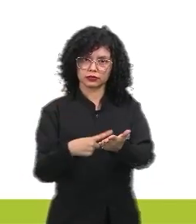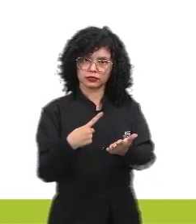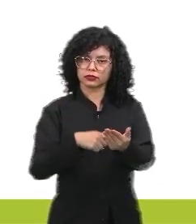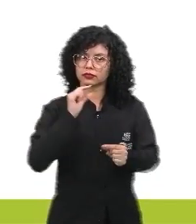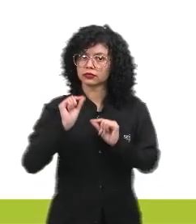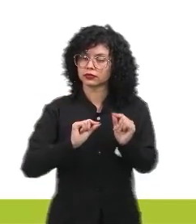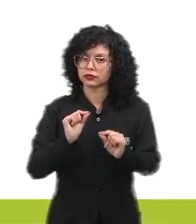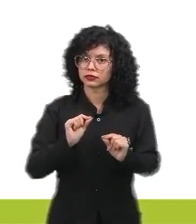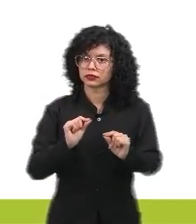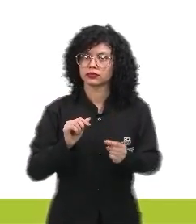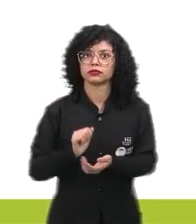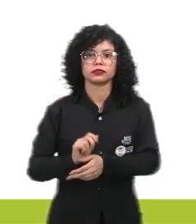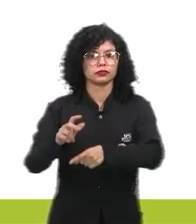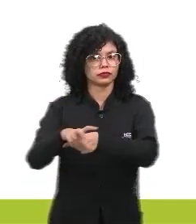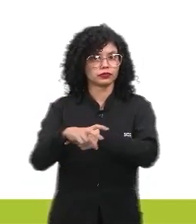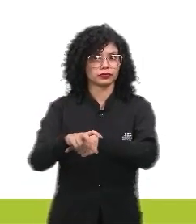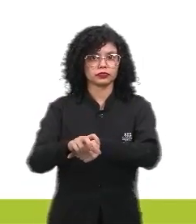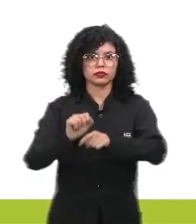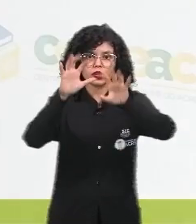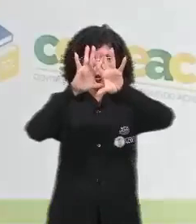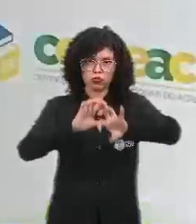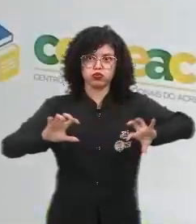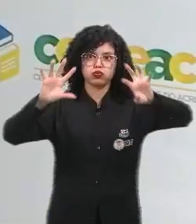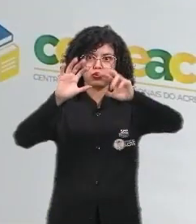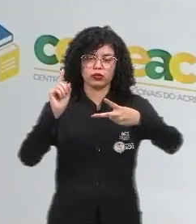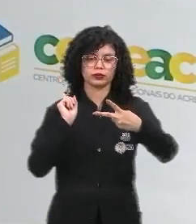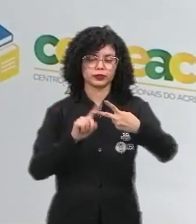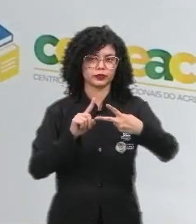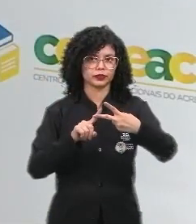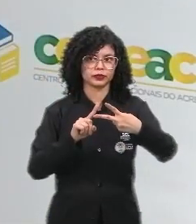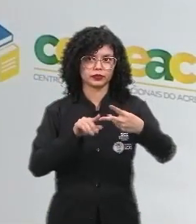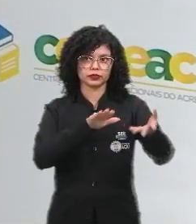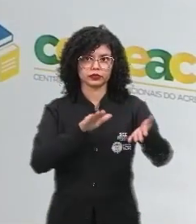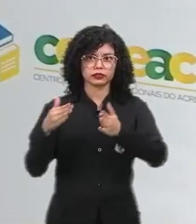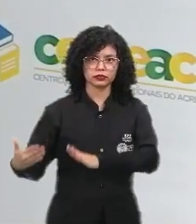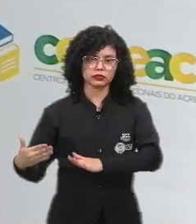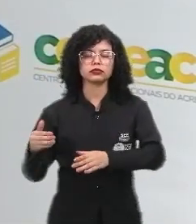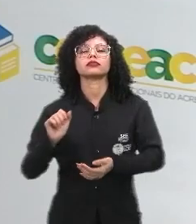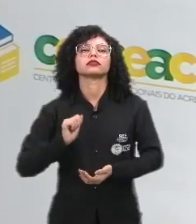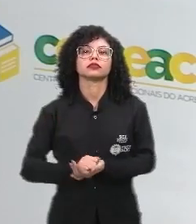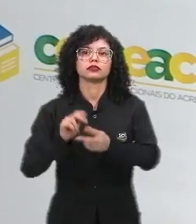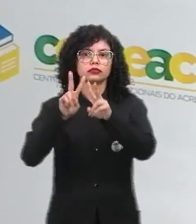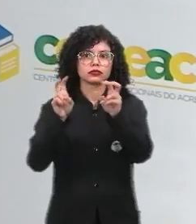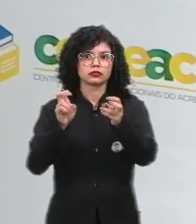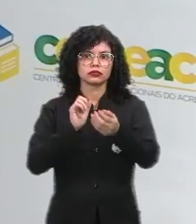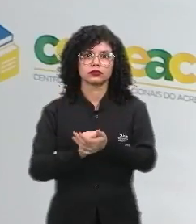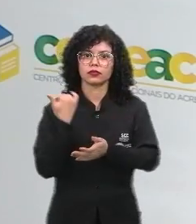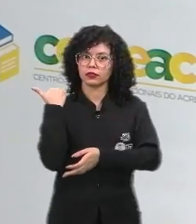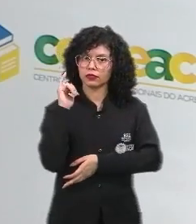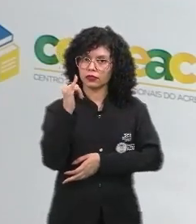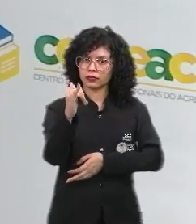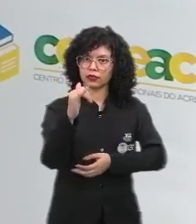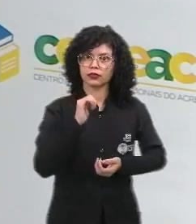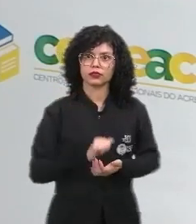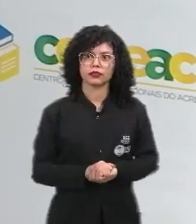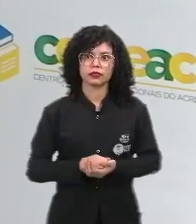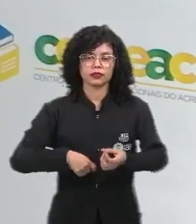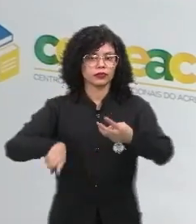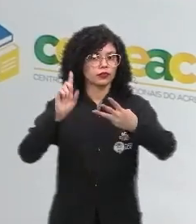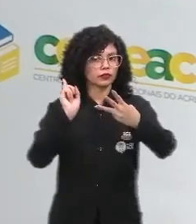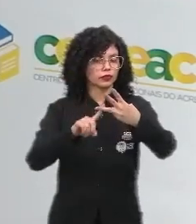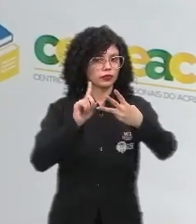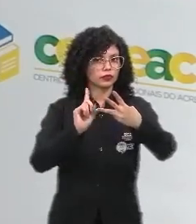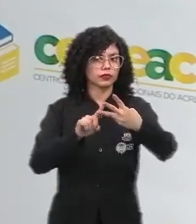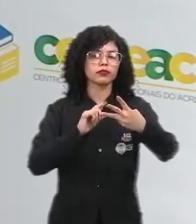pelo advento da máquina a vapor. A segunda fase, marcada pelo advento da eletricidade. A